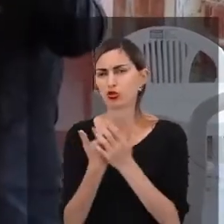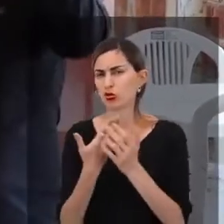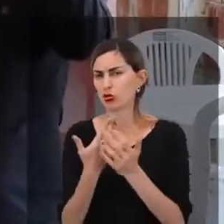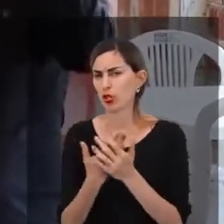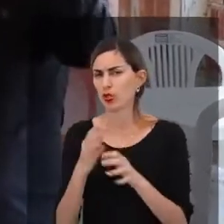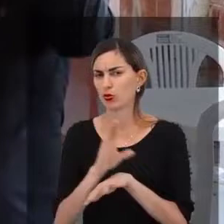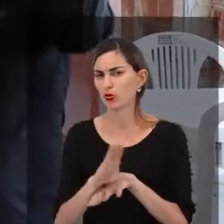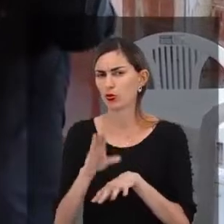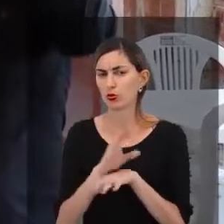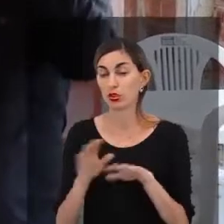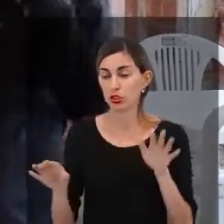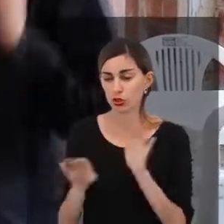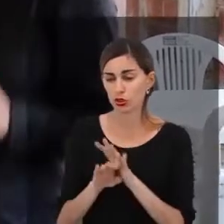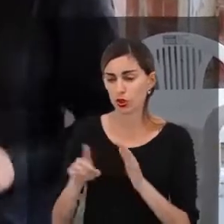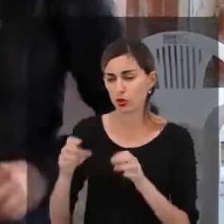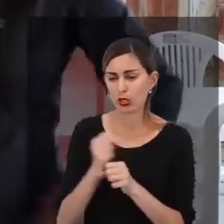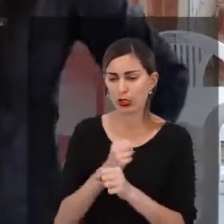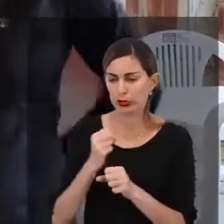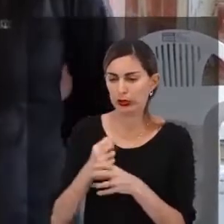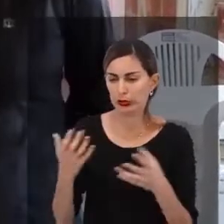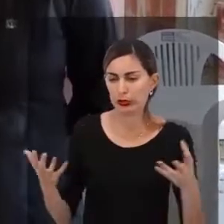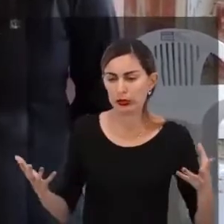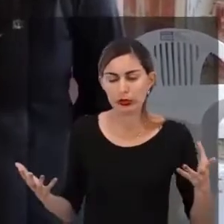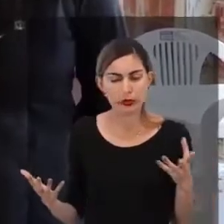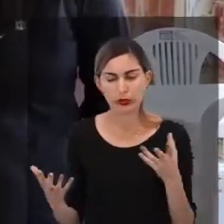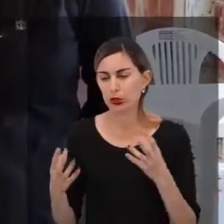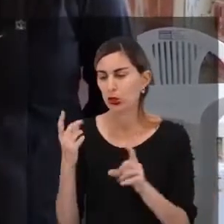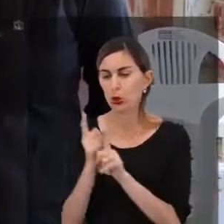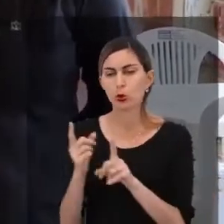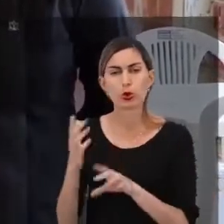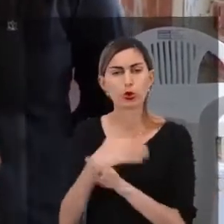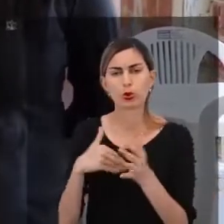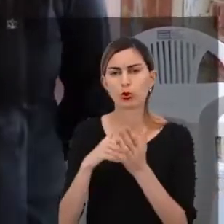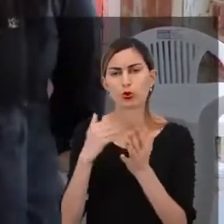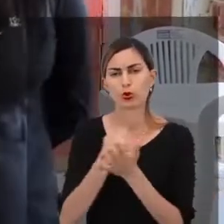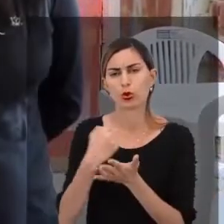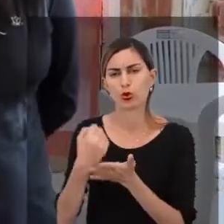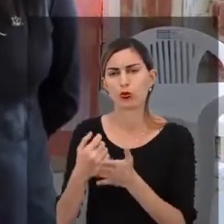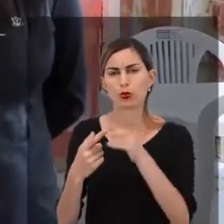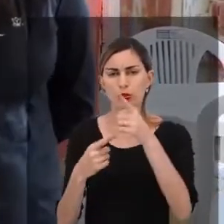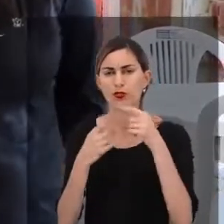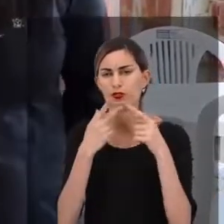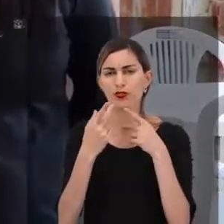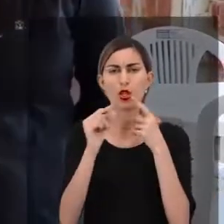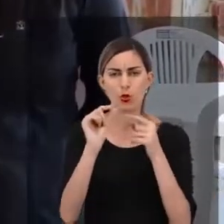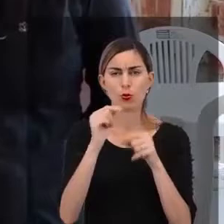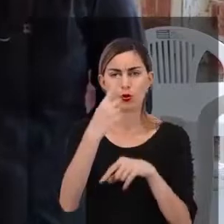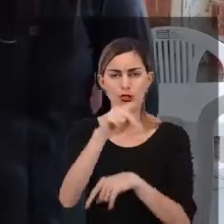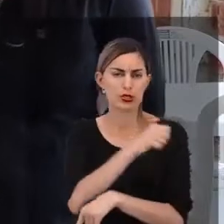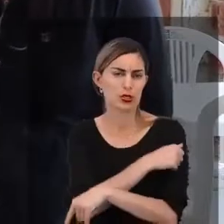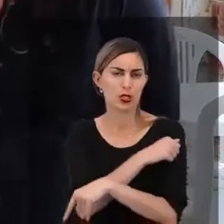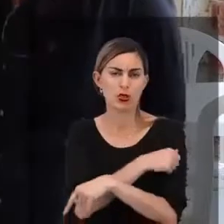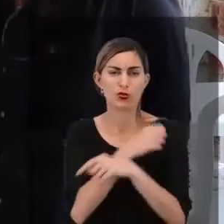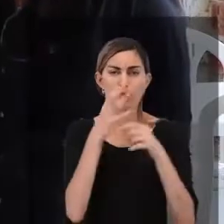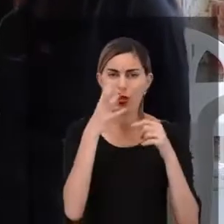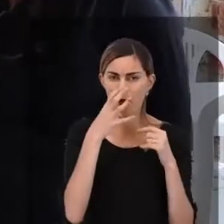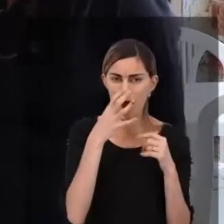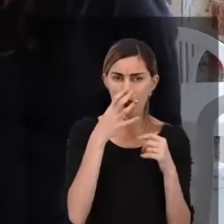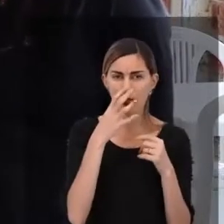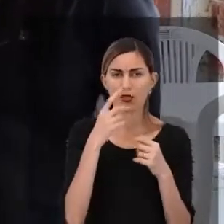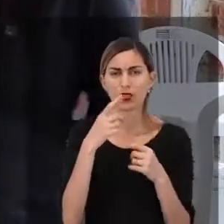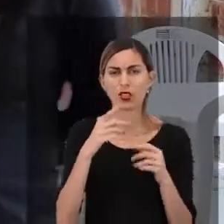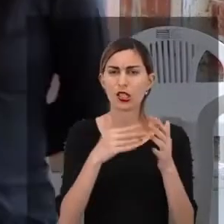dia, estudaram durante o curso, chegou numa obra, foi contratado e encontraram toda essa documentação? Fala um pouco, Monique, para esse aluno que